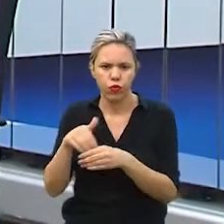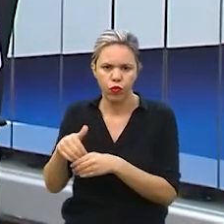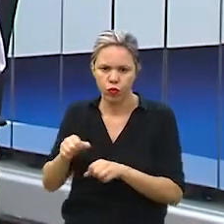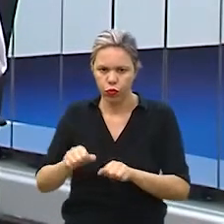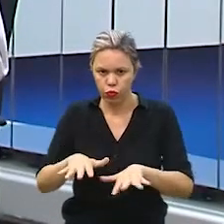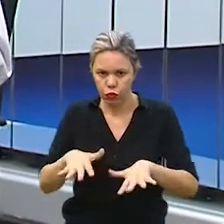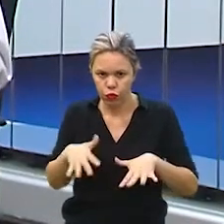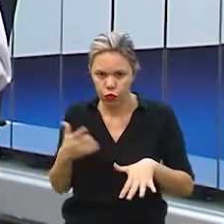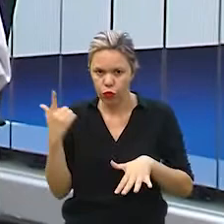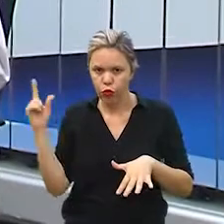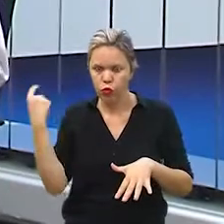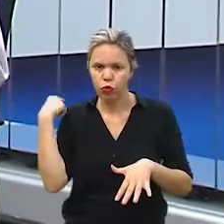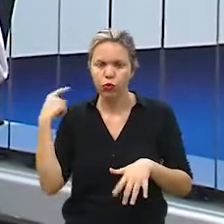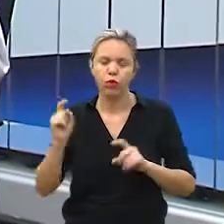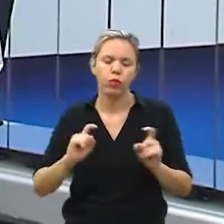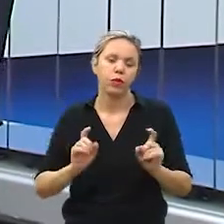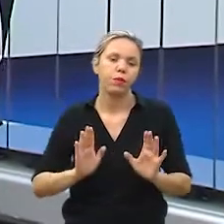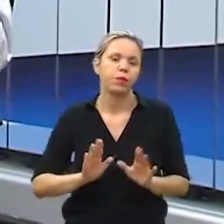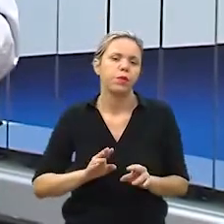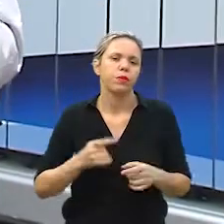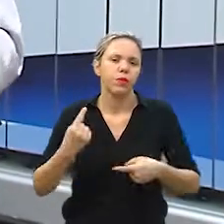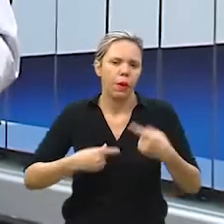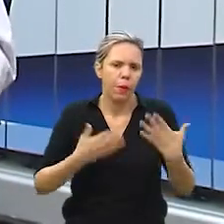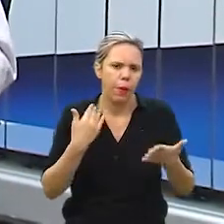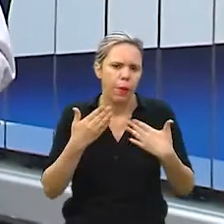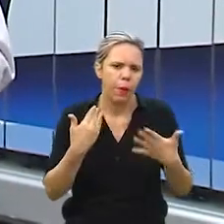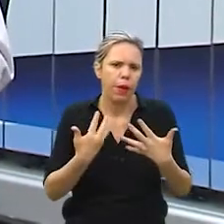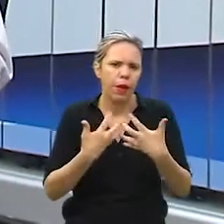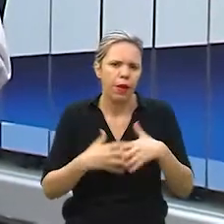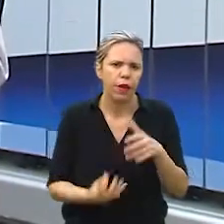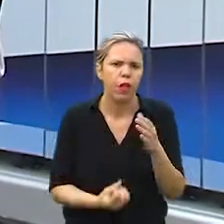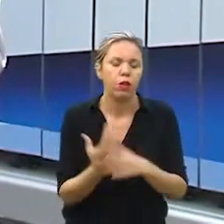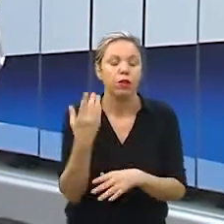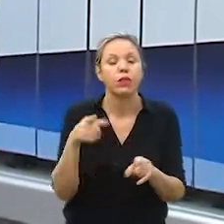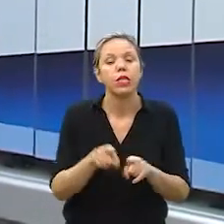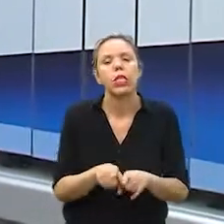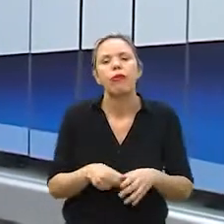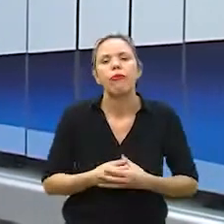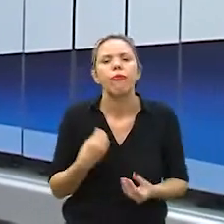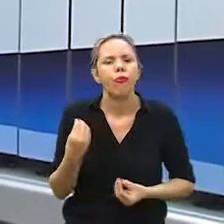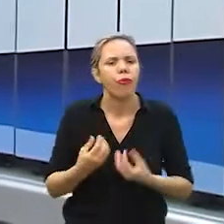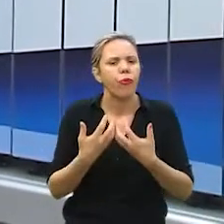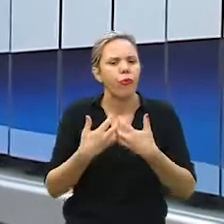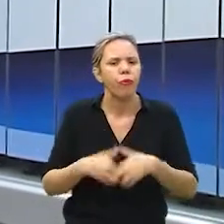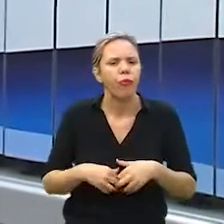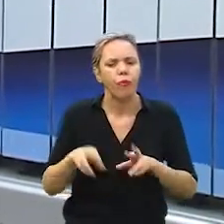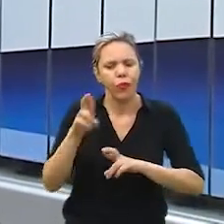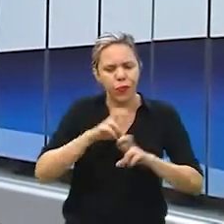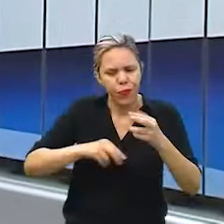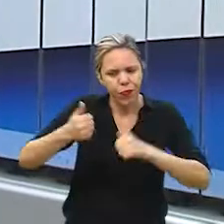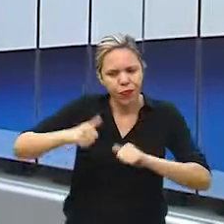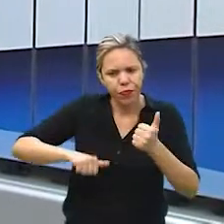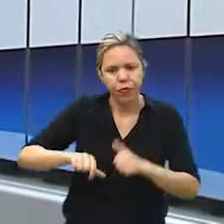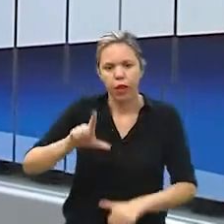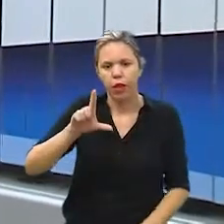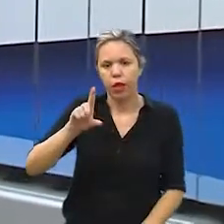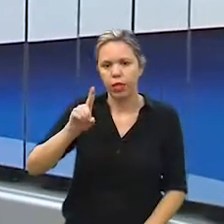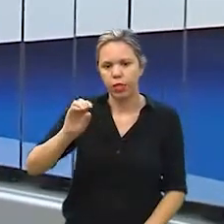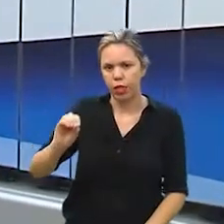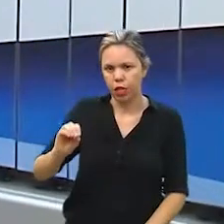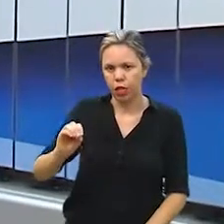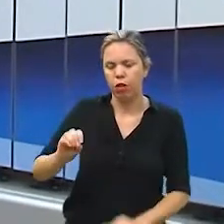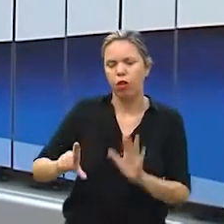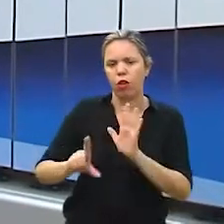em plenário em outras ocasiões, as discussões que acontecem também, como é que funciona essa análise da LDO